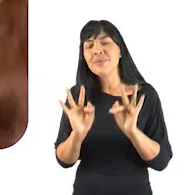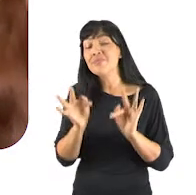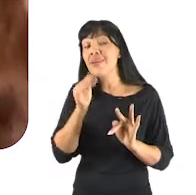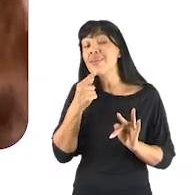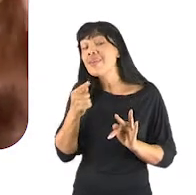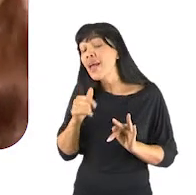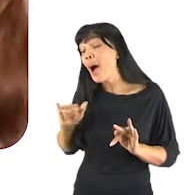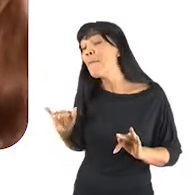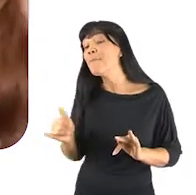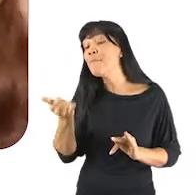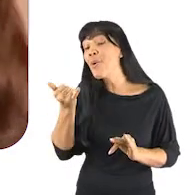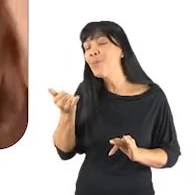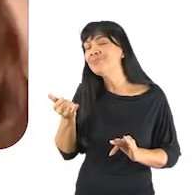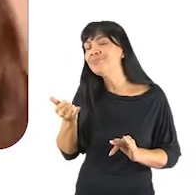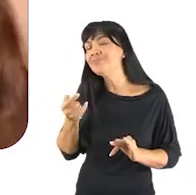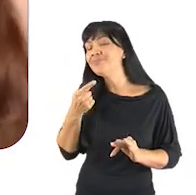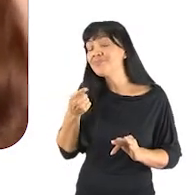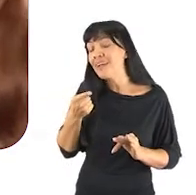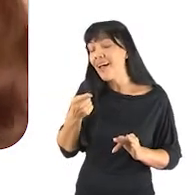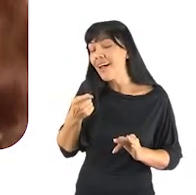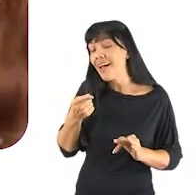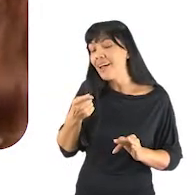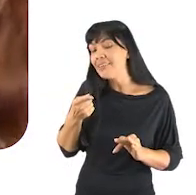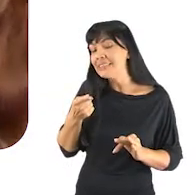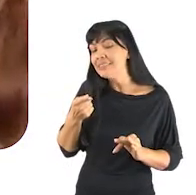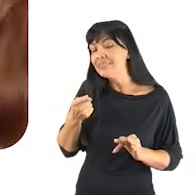dessas tecnologias para se